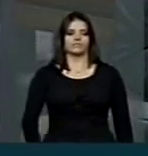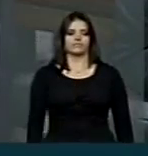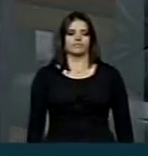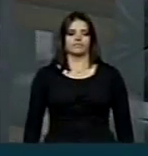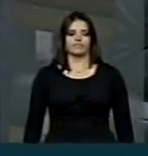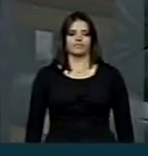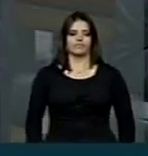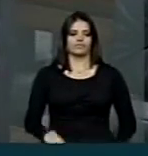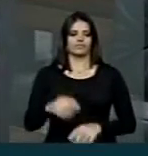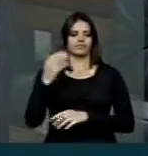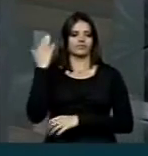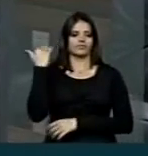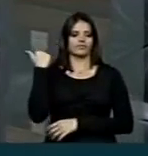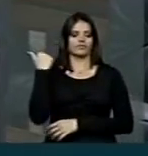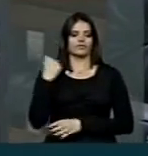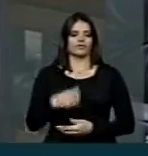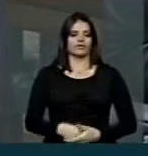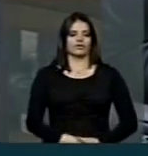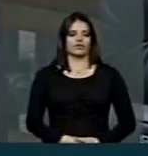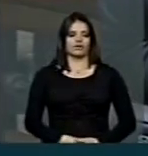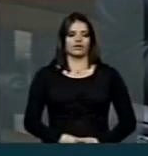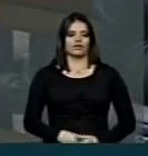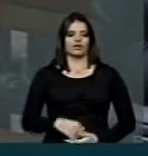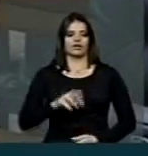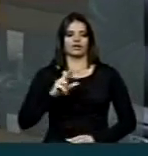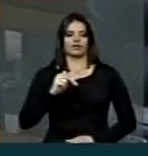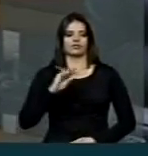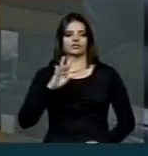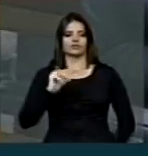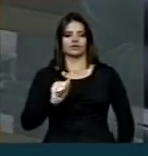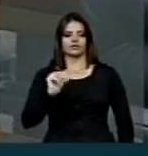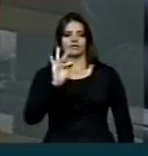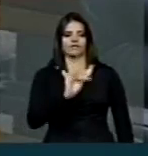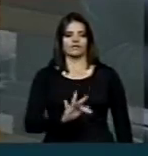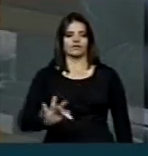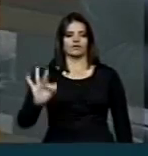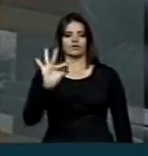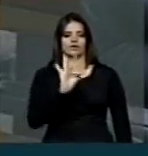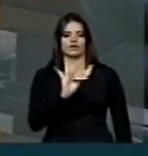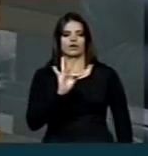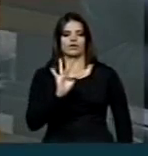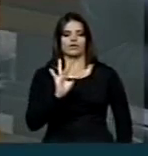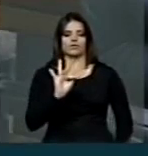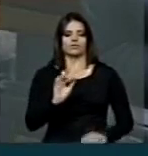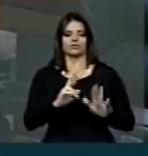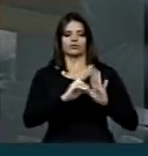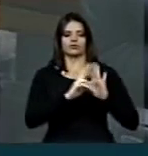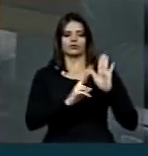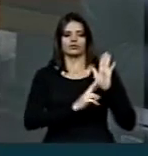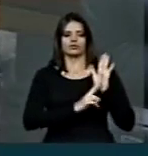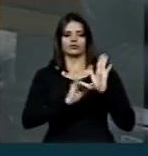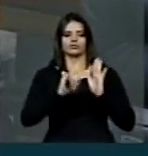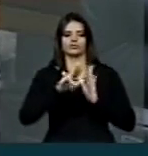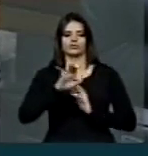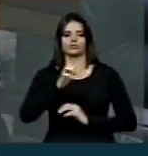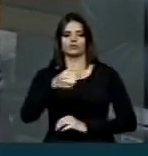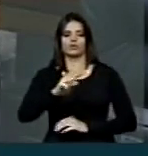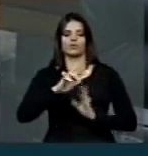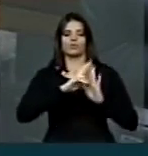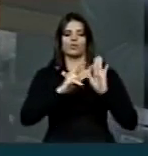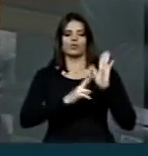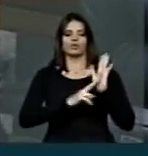Receita Federal instruiu uma instrução normativa número 1397